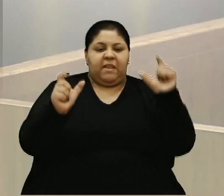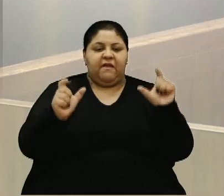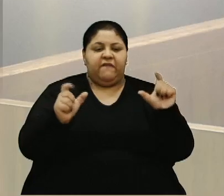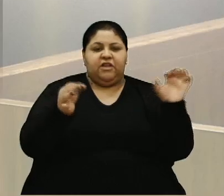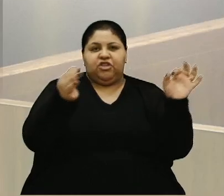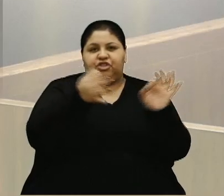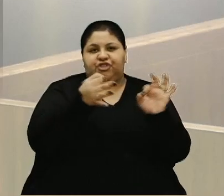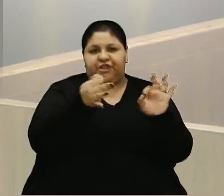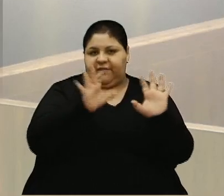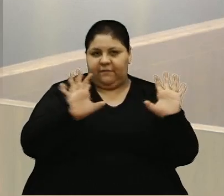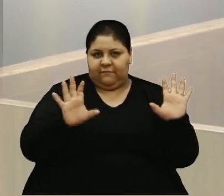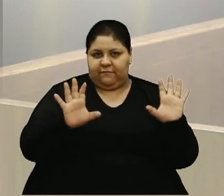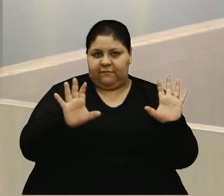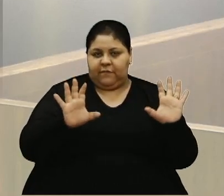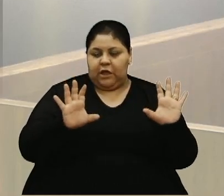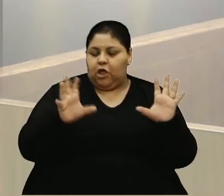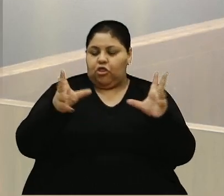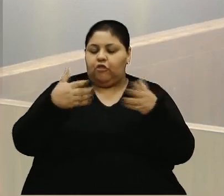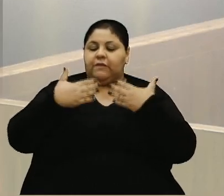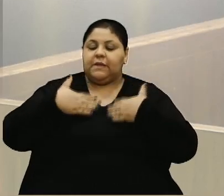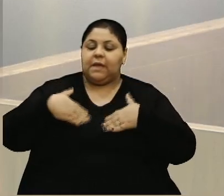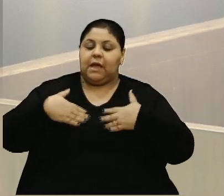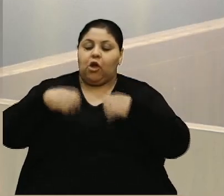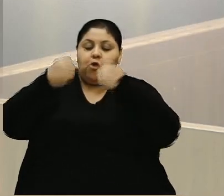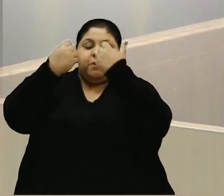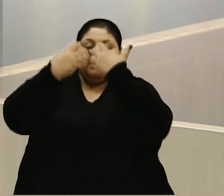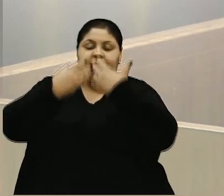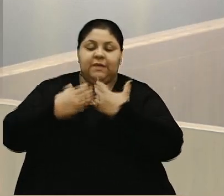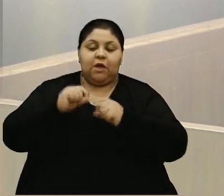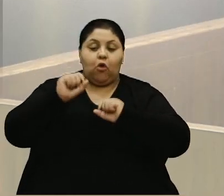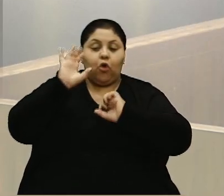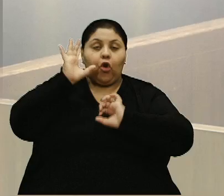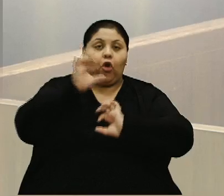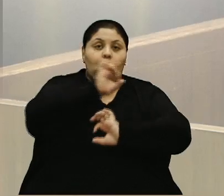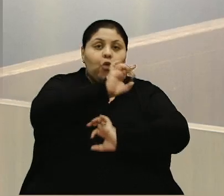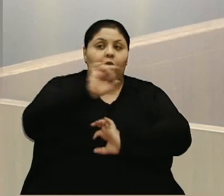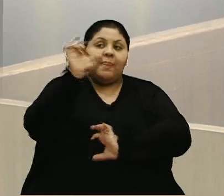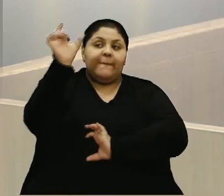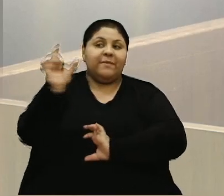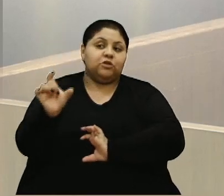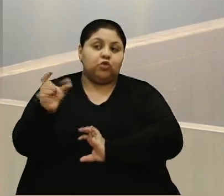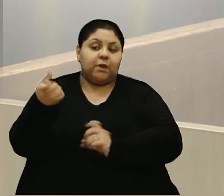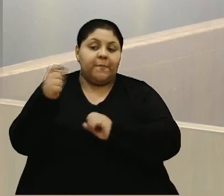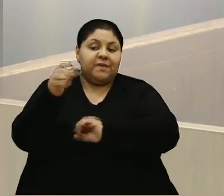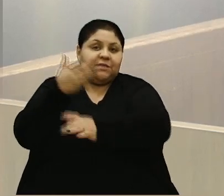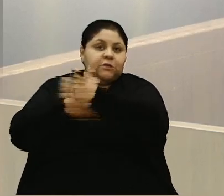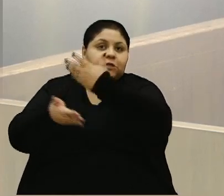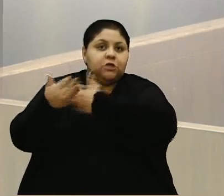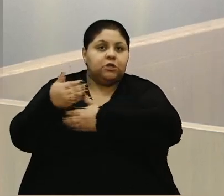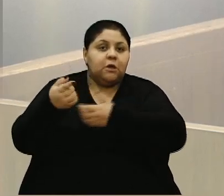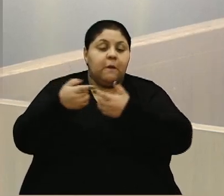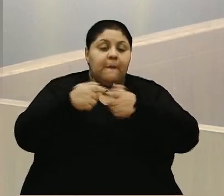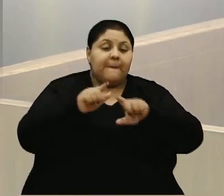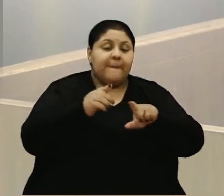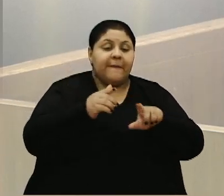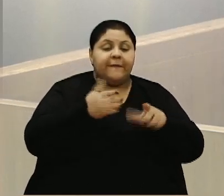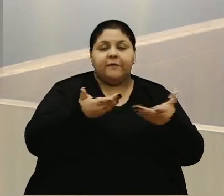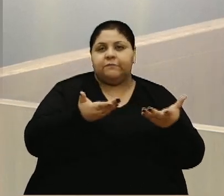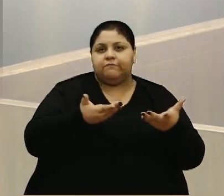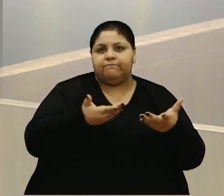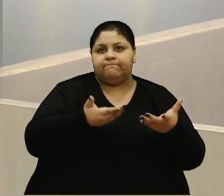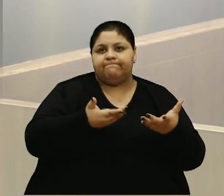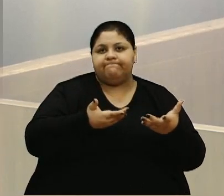toda a calma do mundo para explicar o que está acontecendo com cada um dos pacientes, mas nós chegamos naquela